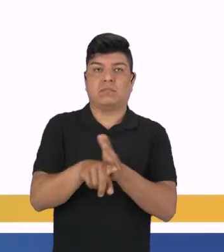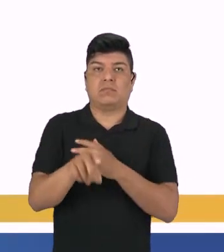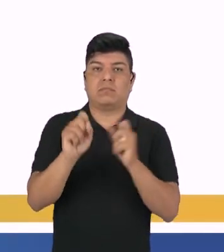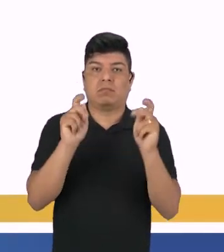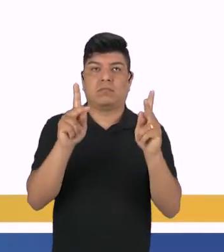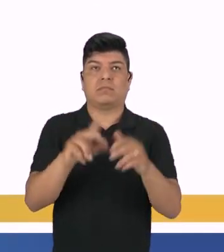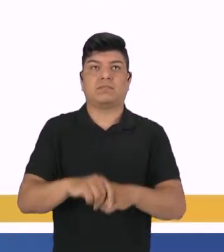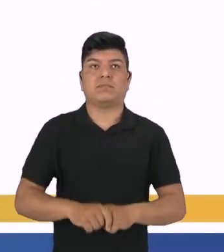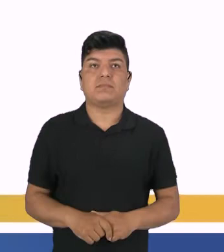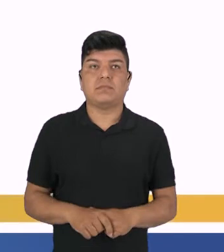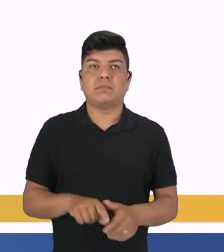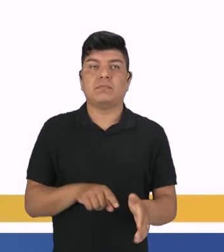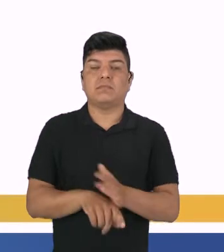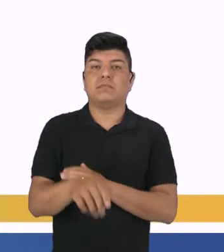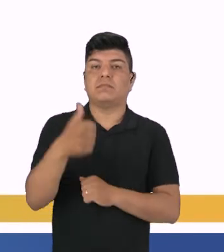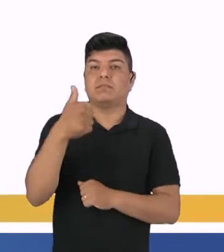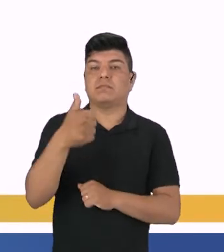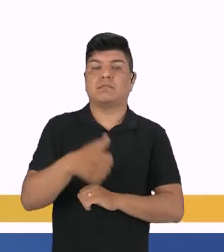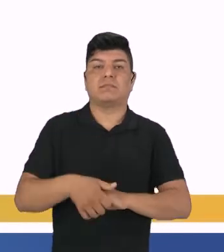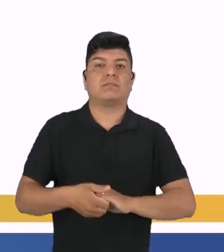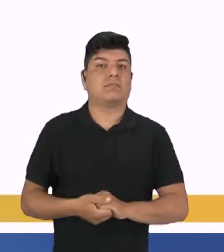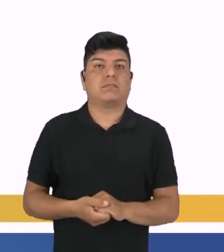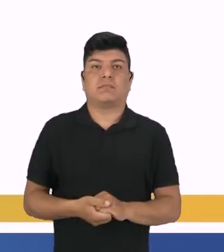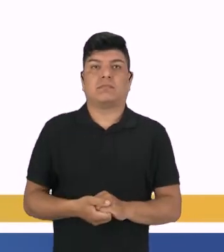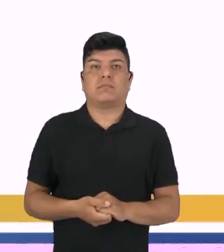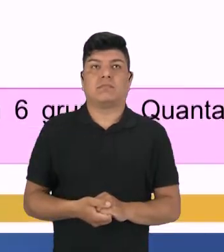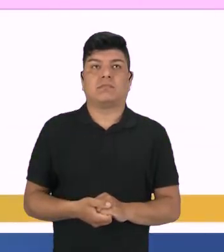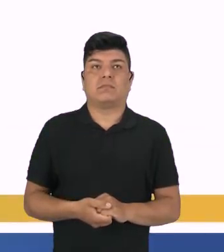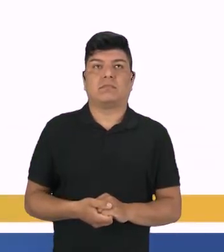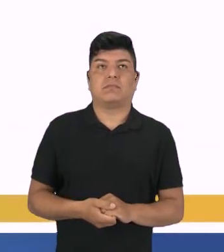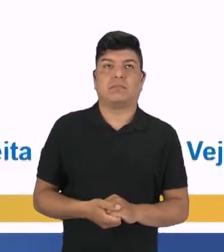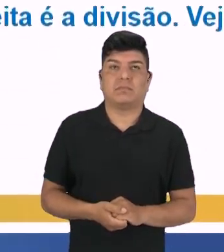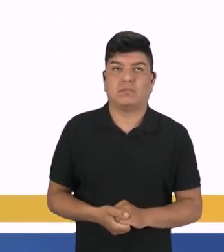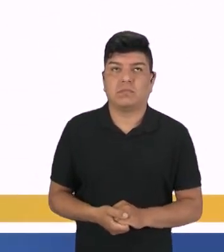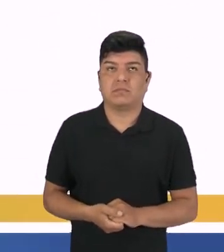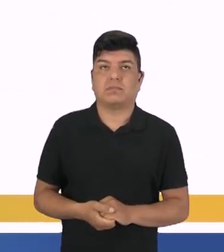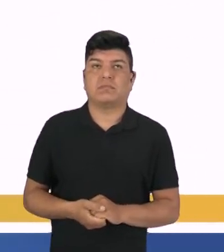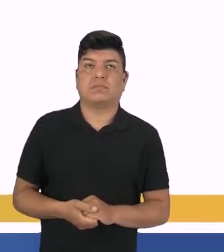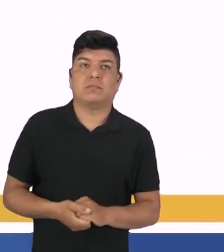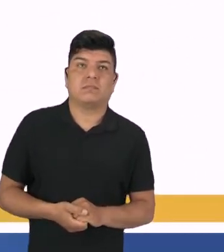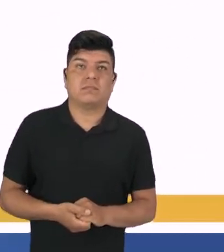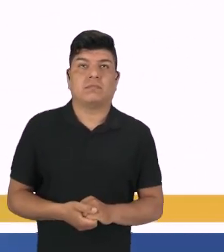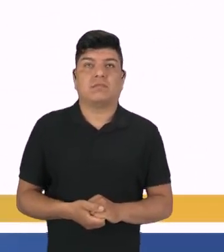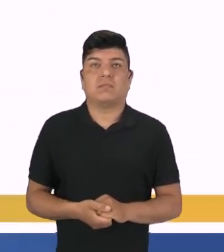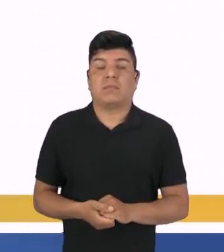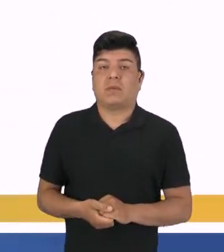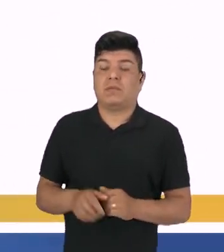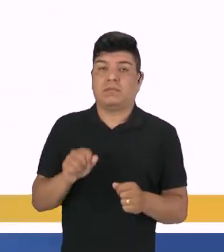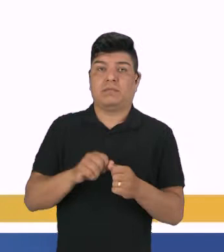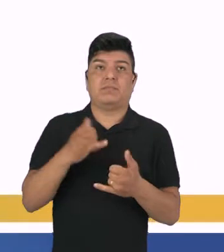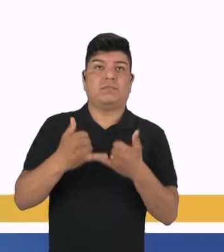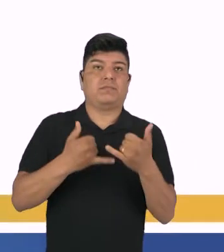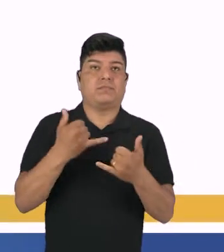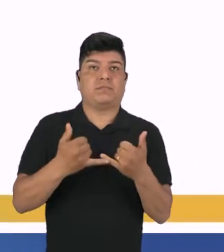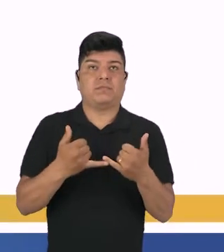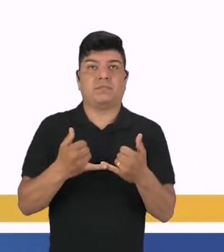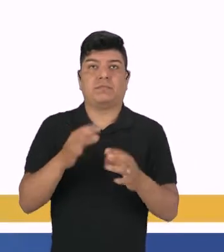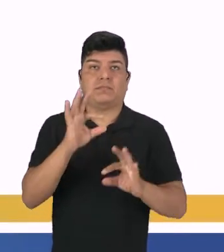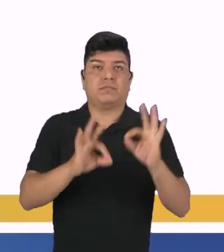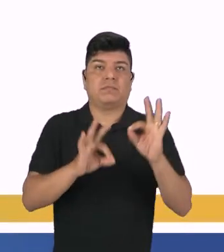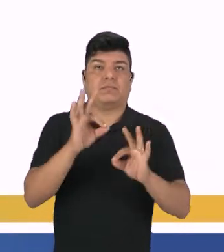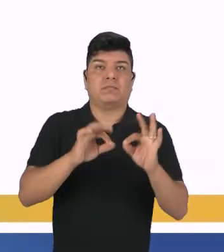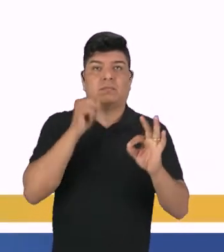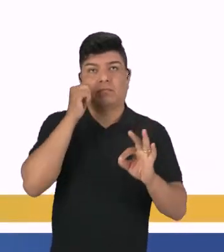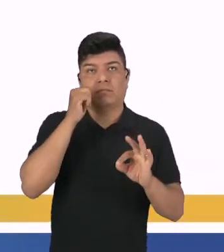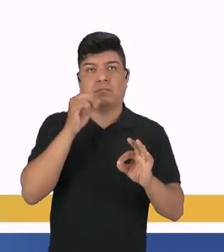ok? Vamos para o primeiro problema, que diz o enunciado do primeiro problema. Para realizar uma gincana,